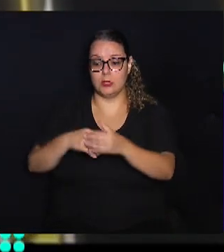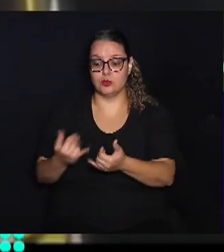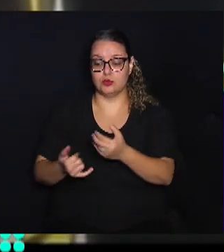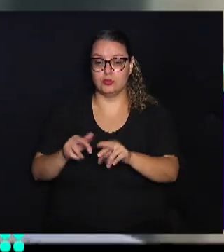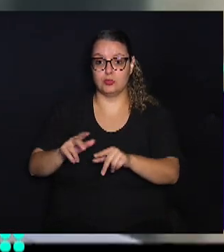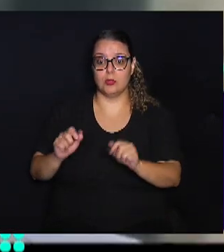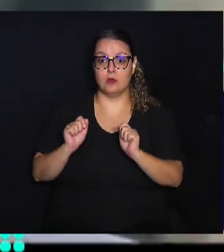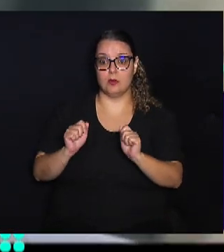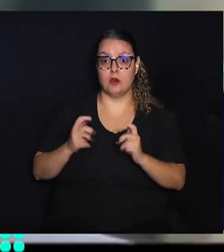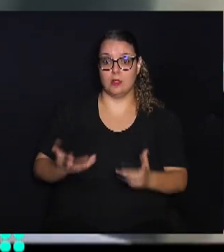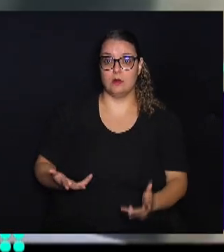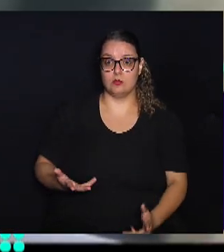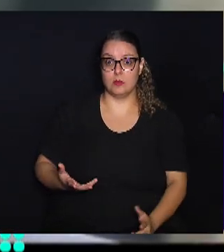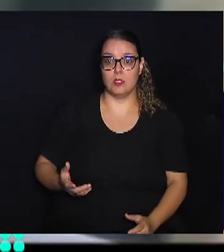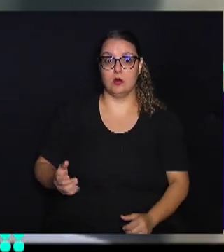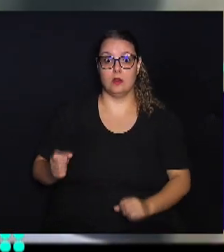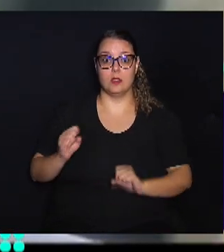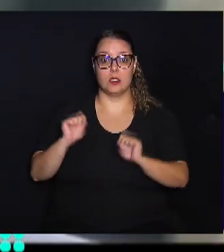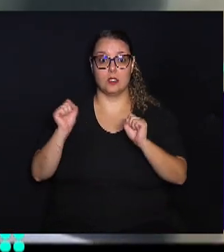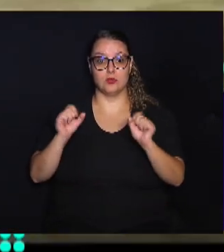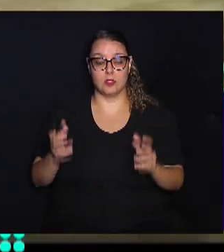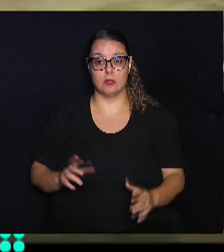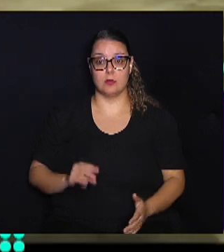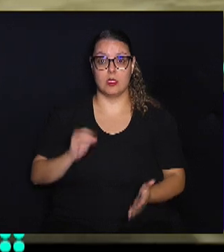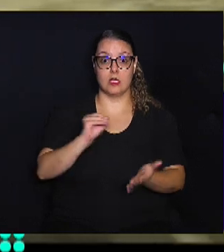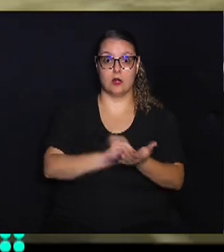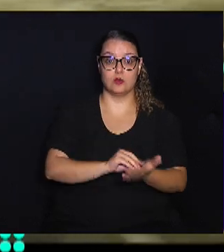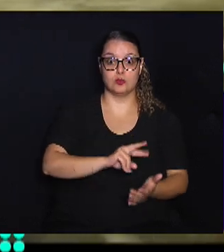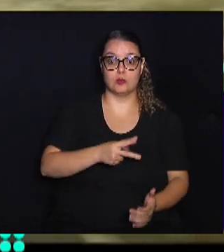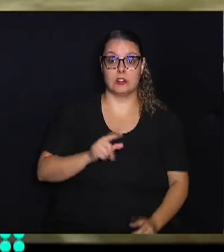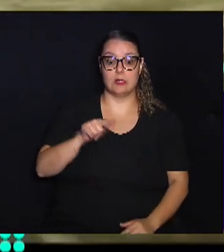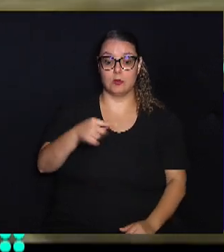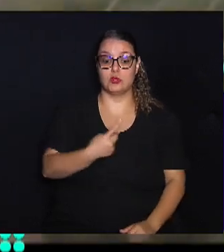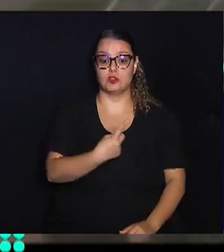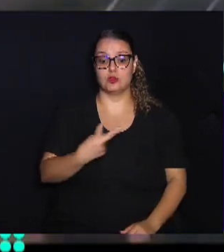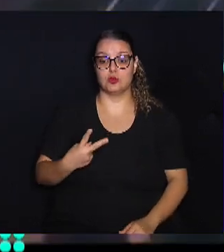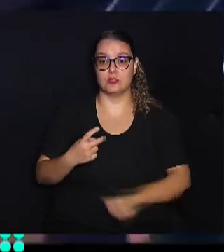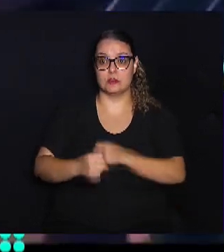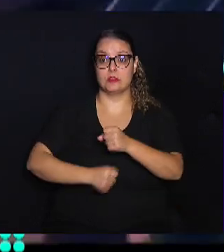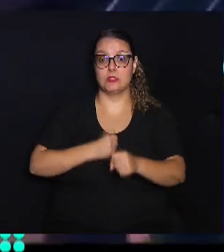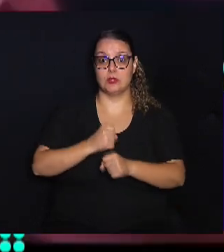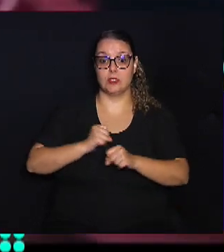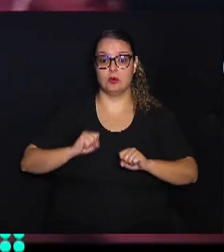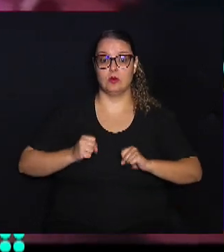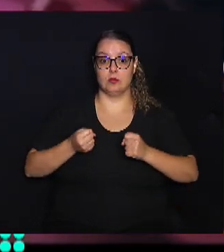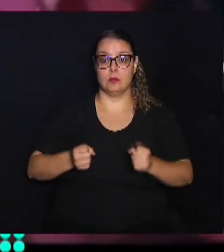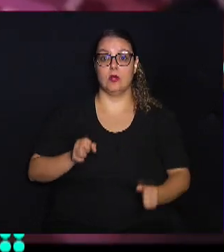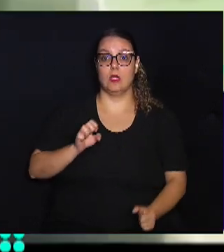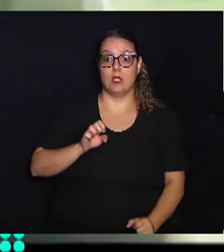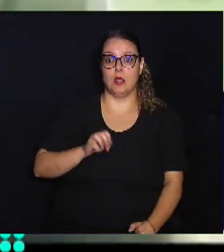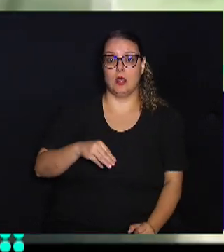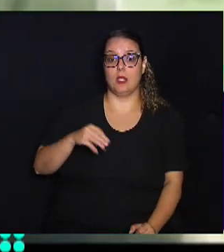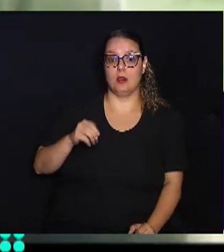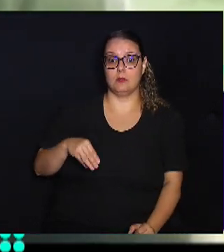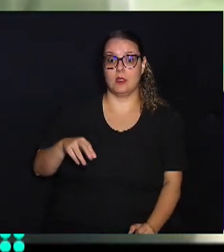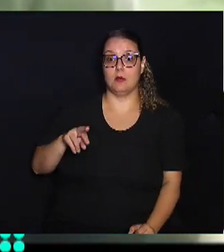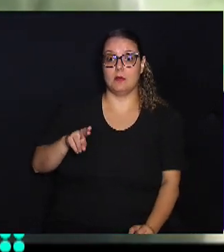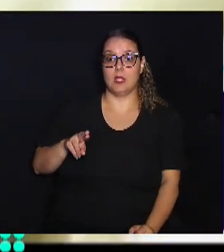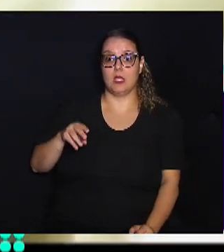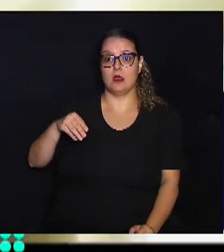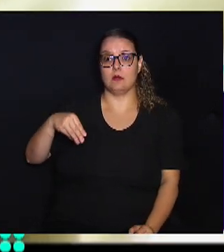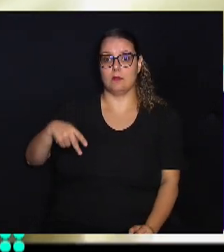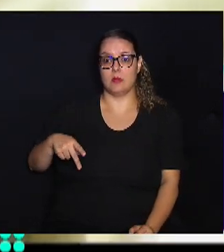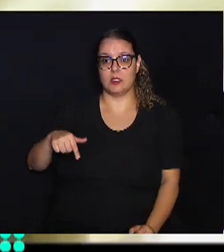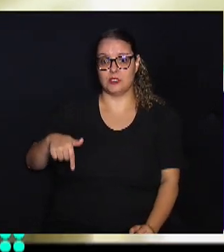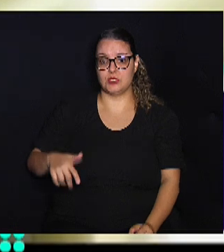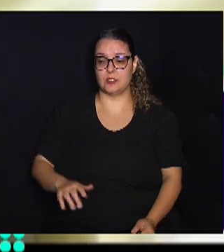faz login pela última vez após 12 anos dedicados ao seu MMORPG.